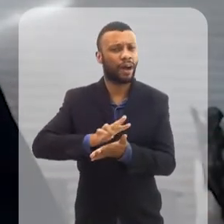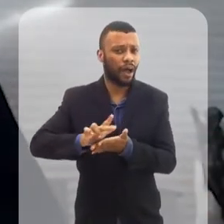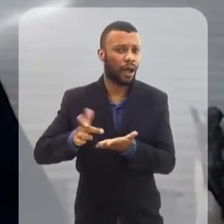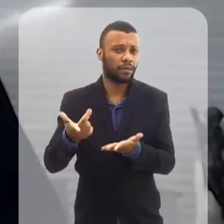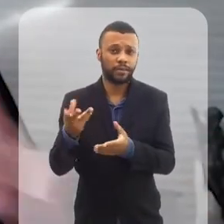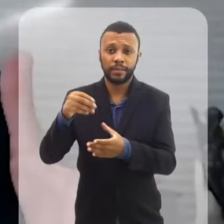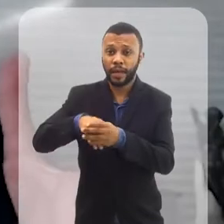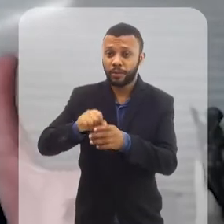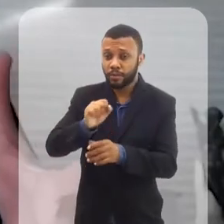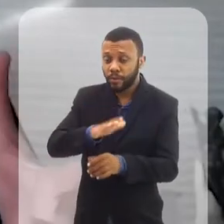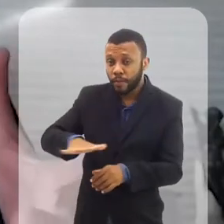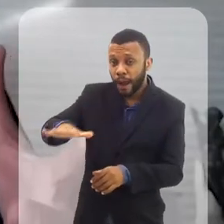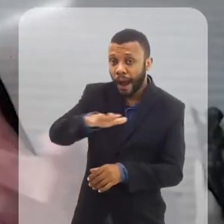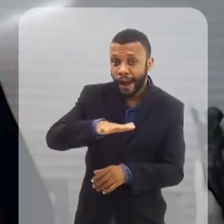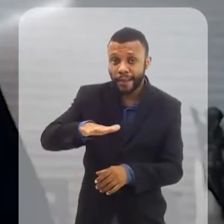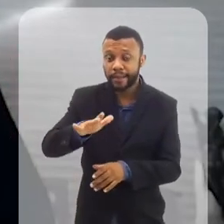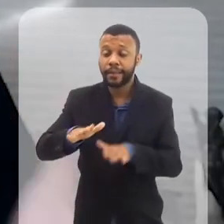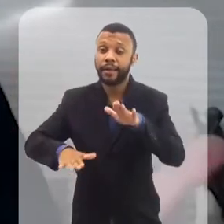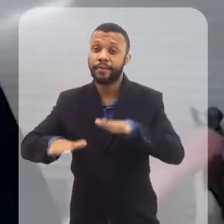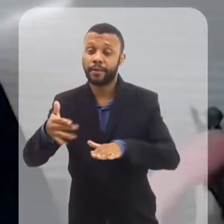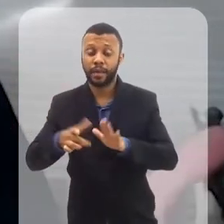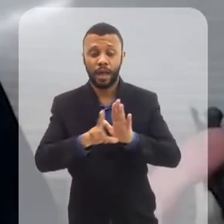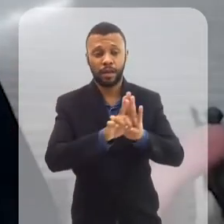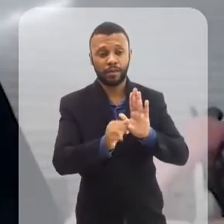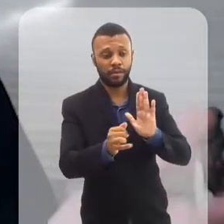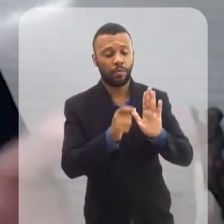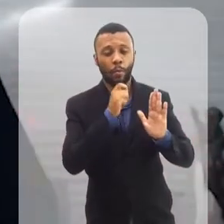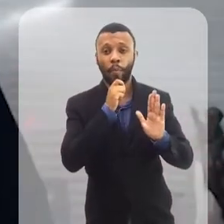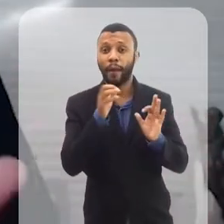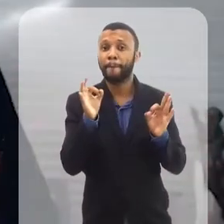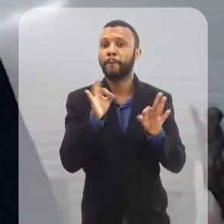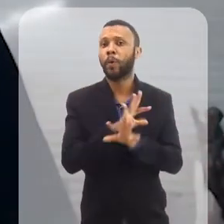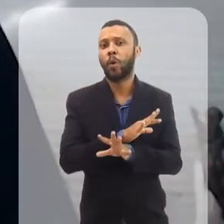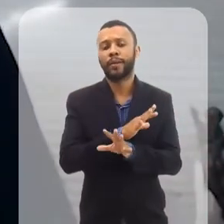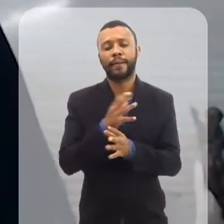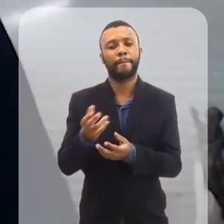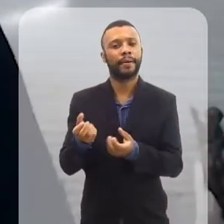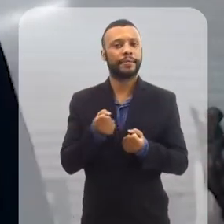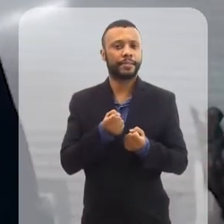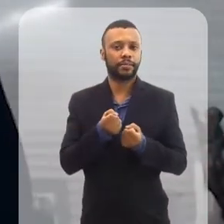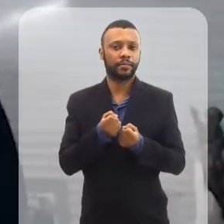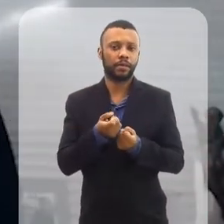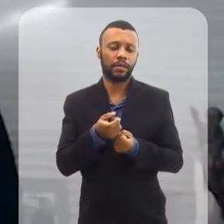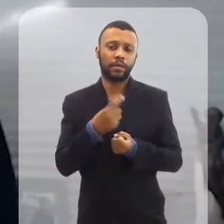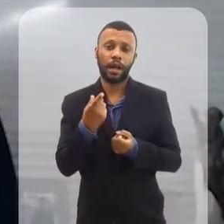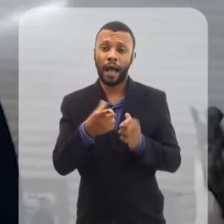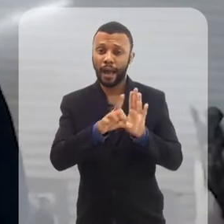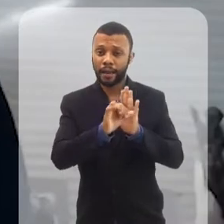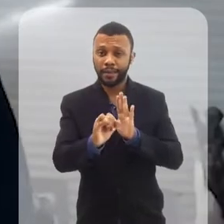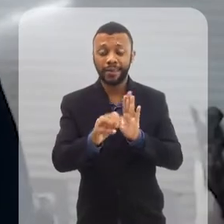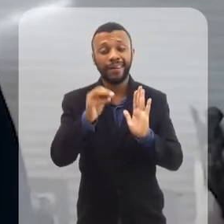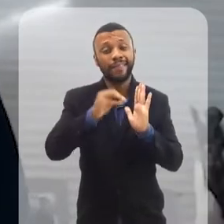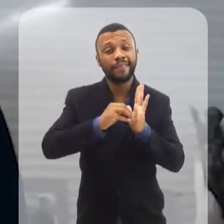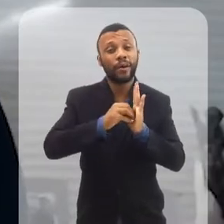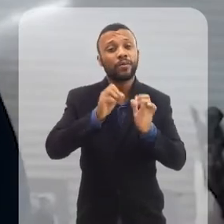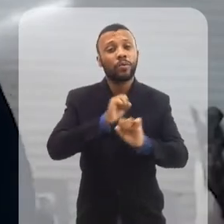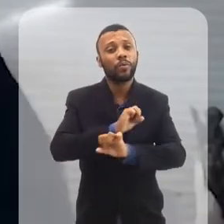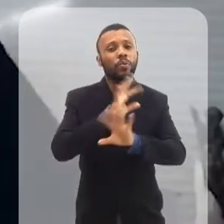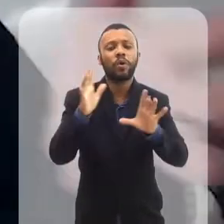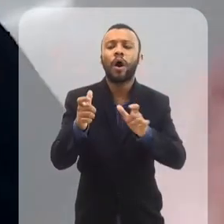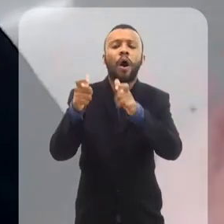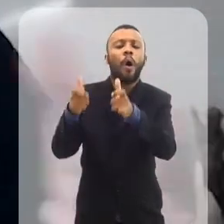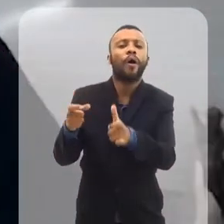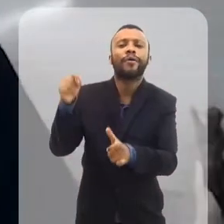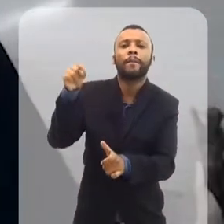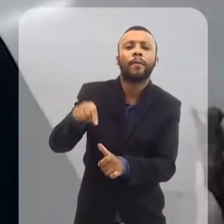acontecendo no universo que a legislação não está preparada. As nossas legislações não estão claramente definidas.